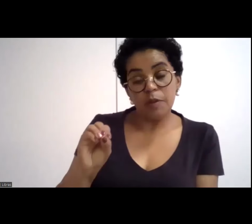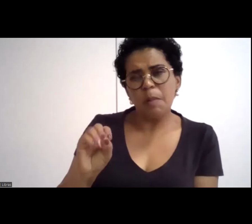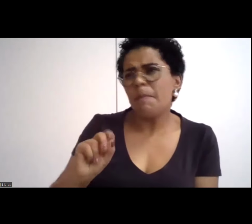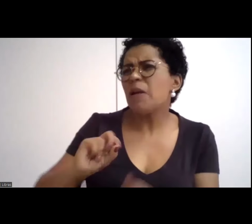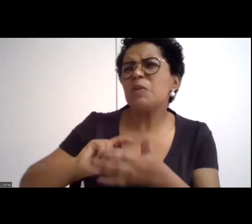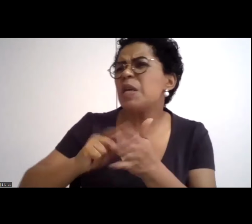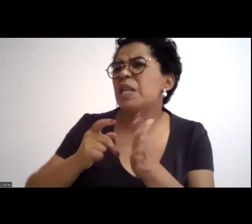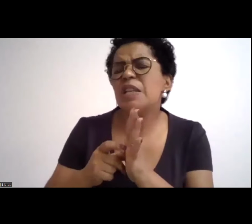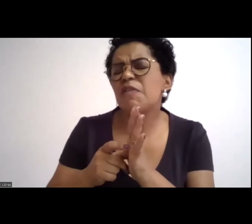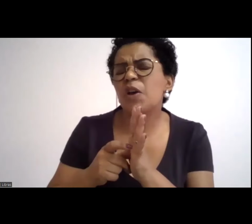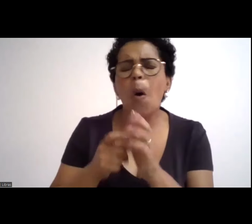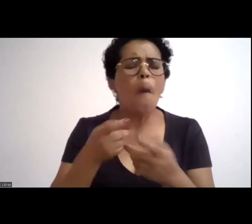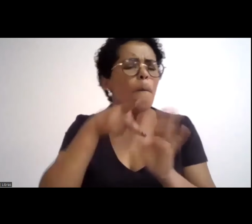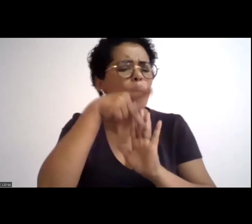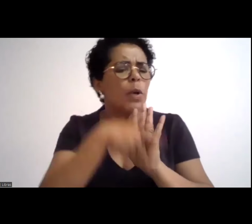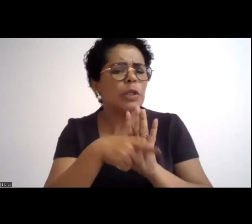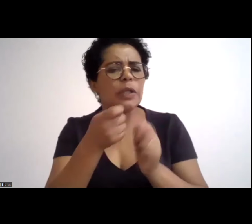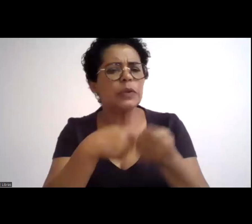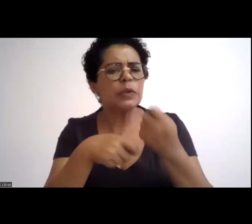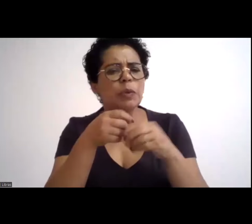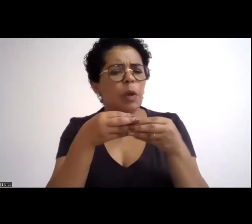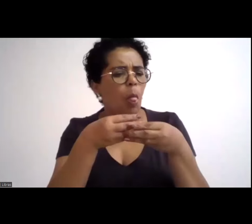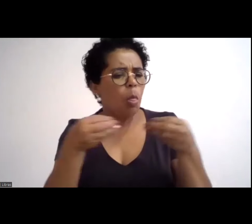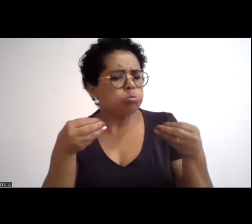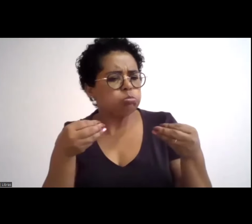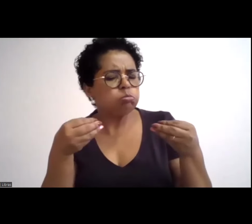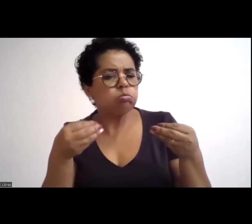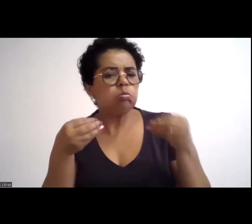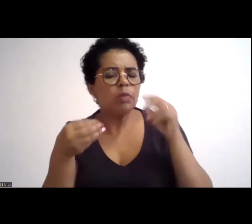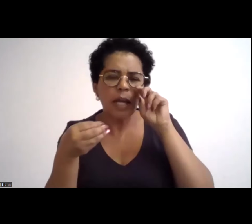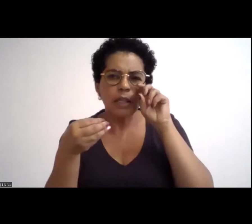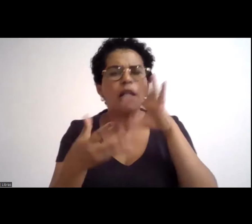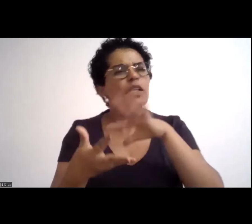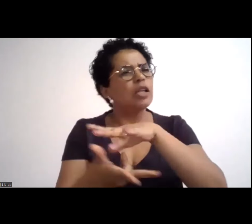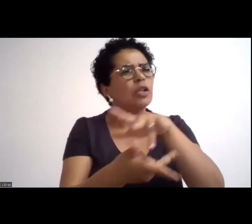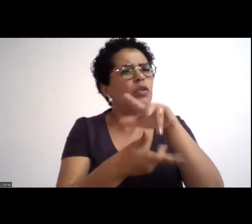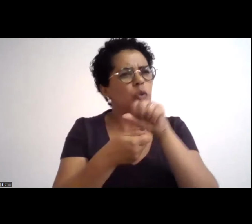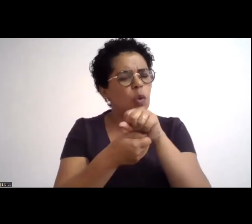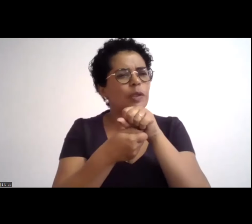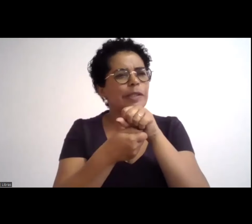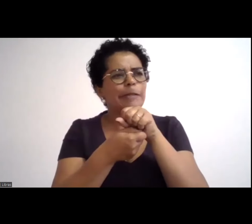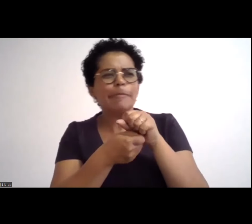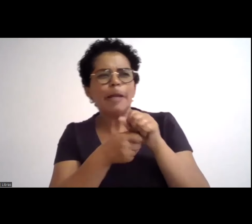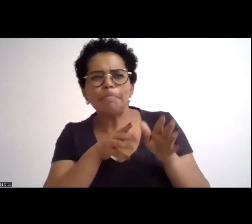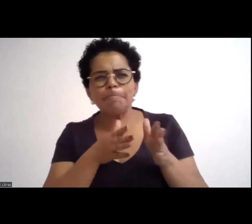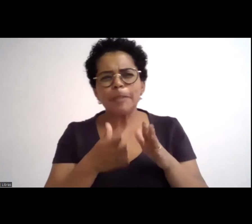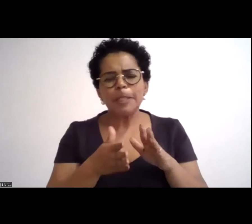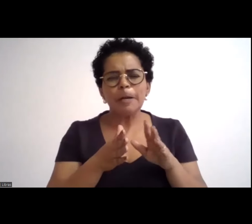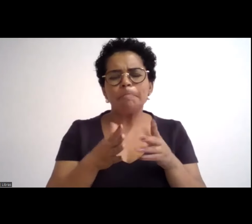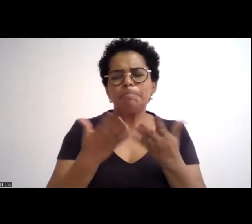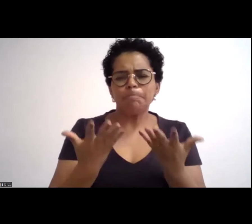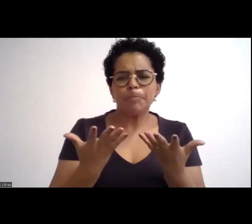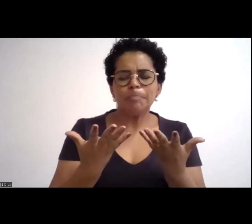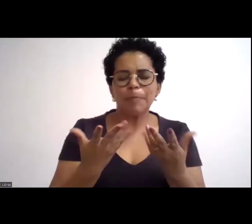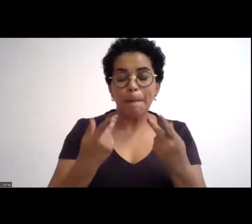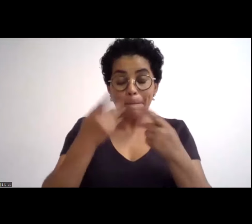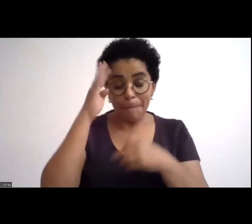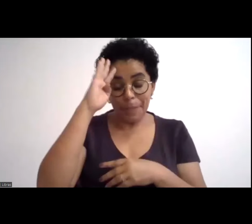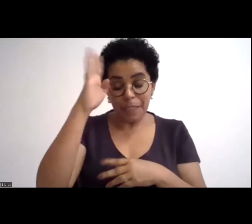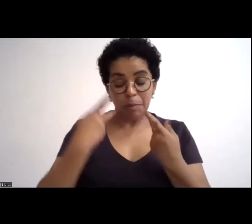econômico que exauriu, não é, as reservas do planeta, que ameaçou tudo que estava vivo, inclusive a nós mesmos.